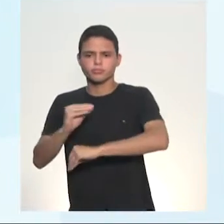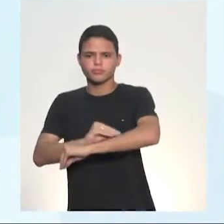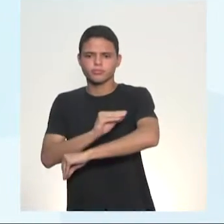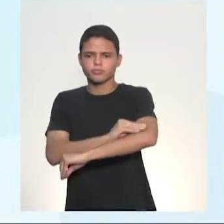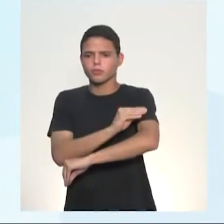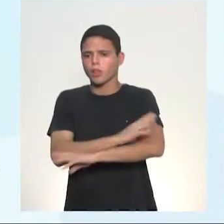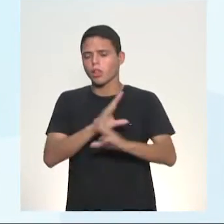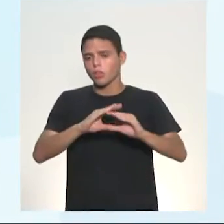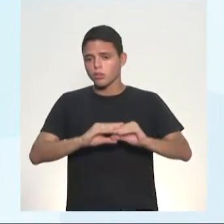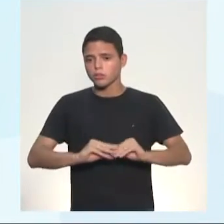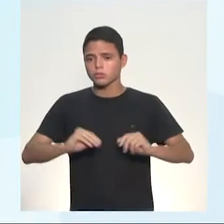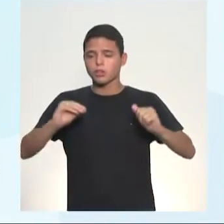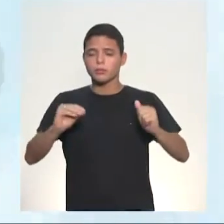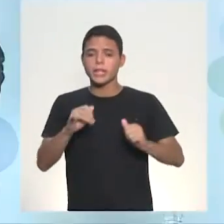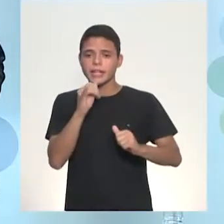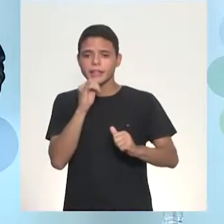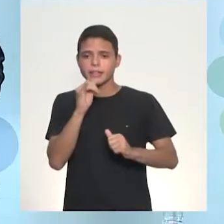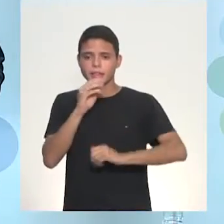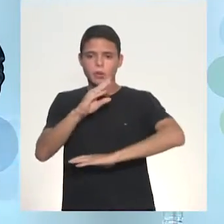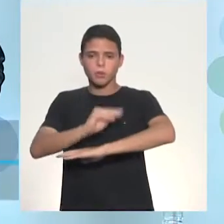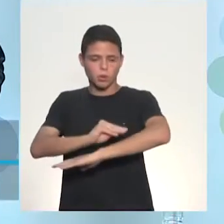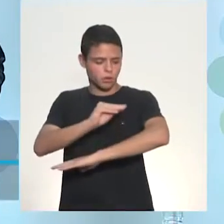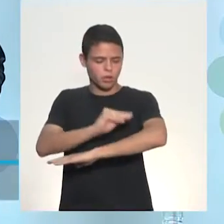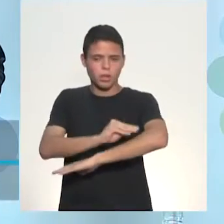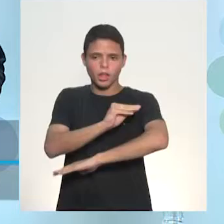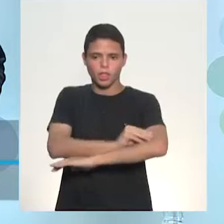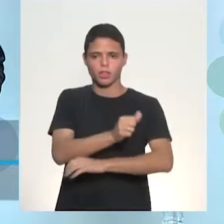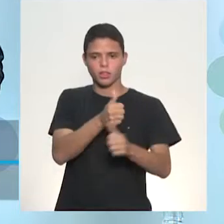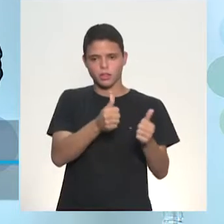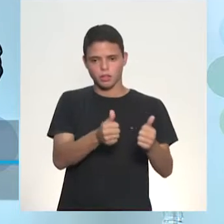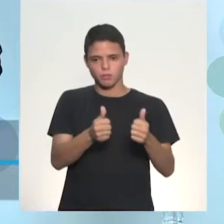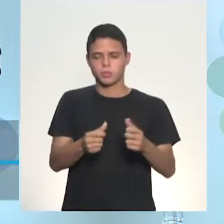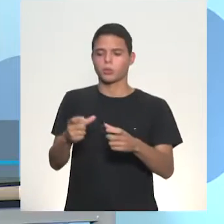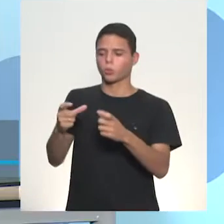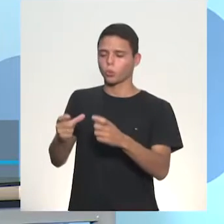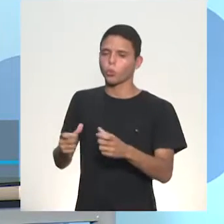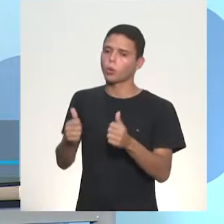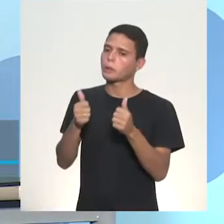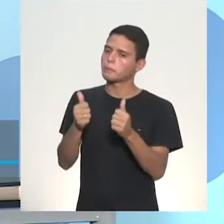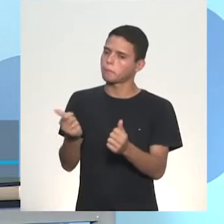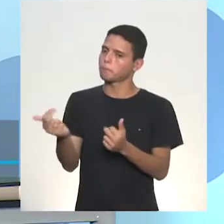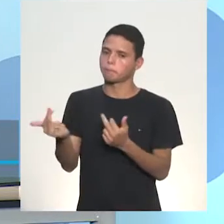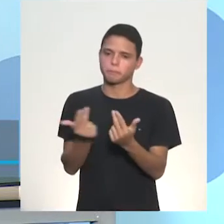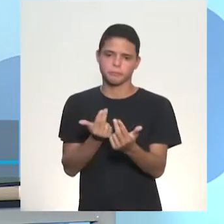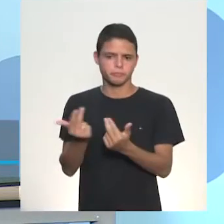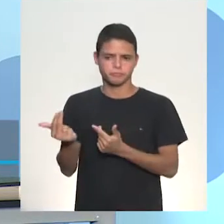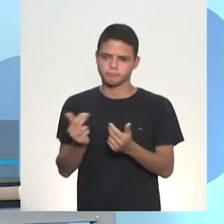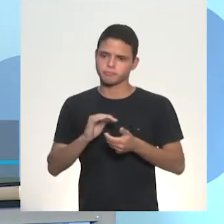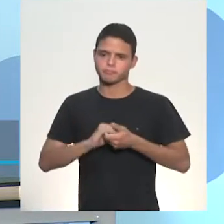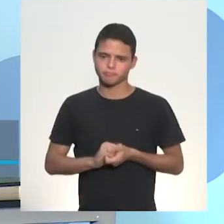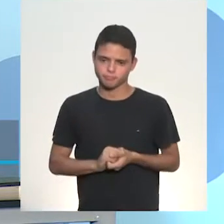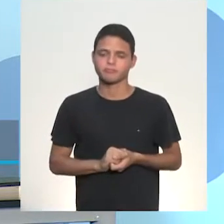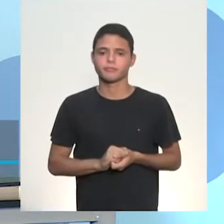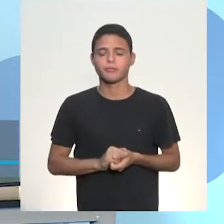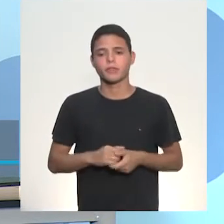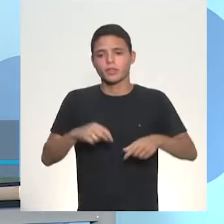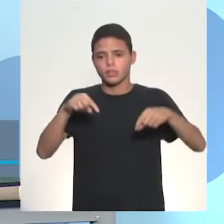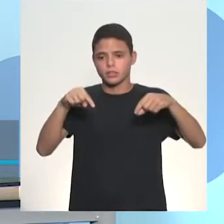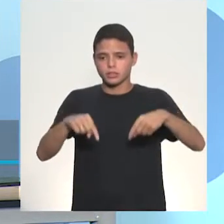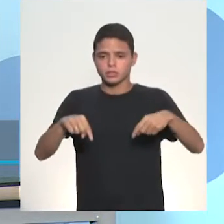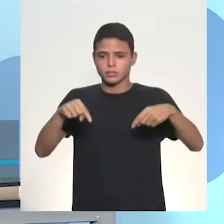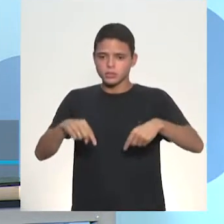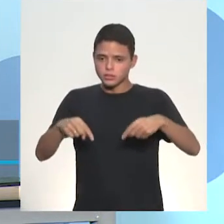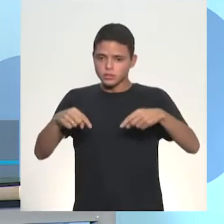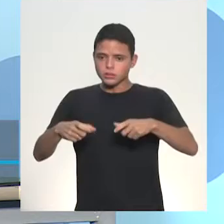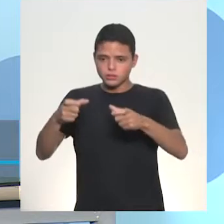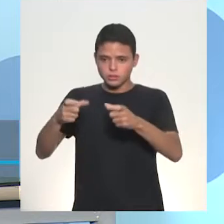máxima, se o sapo está bem, quer dizer que o lugar está bem. Isso vale para muitas coisas, viu? Aqui na cidade, por exemplo, né, a gente